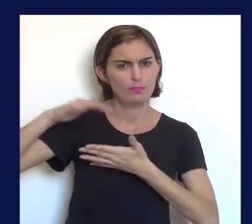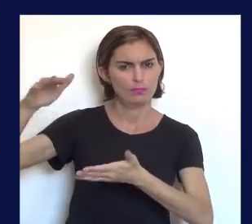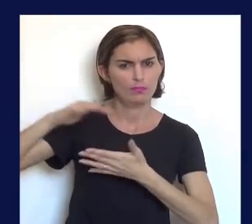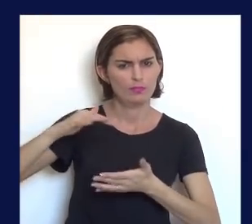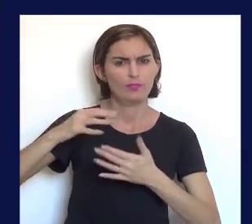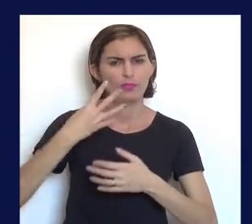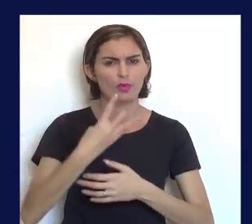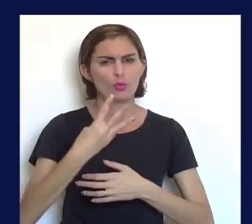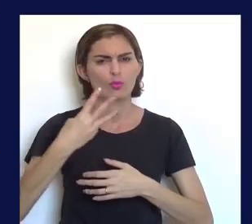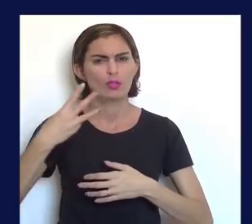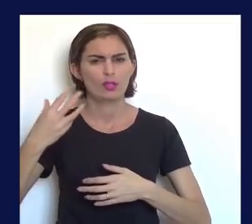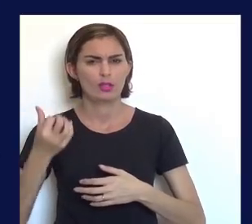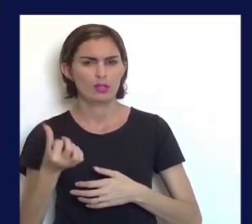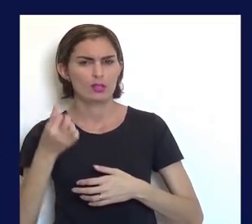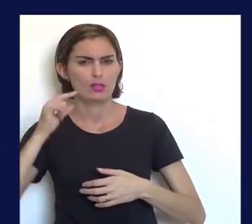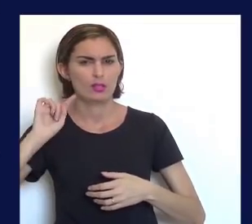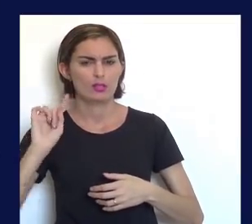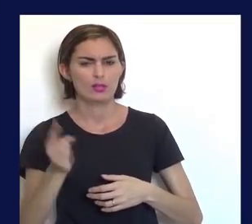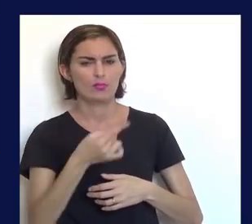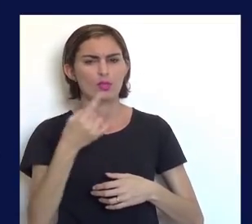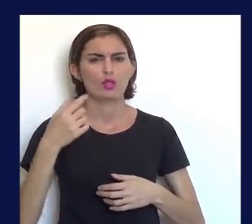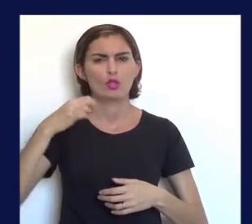receber cerca de